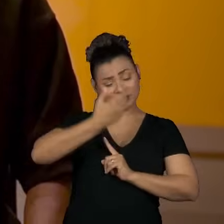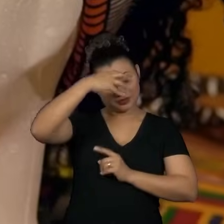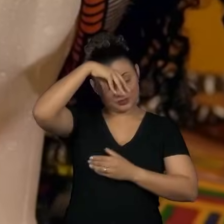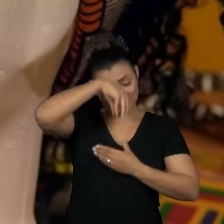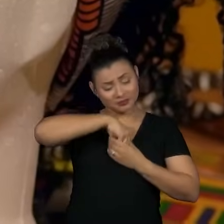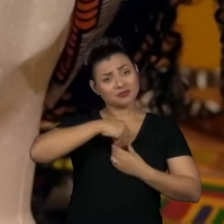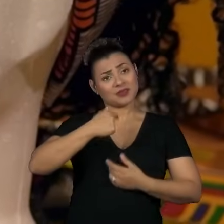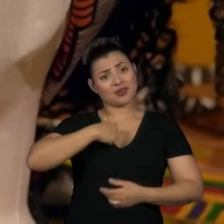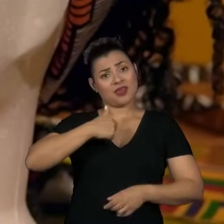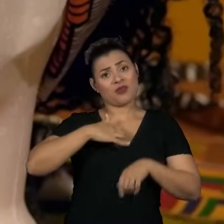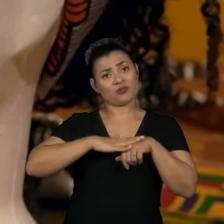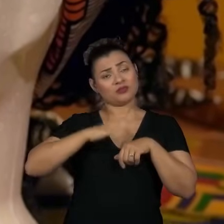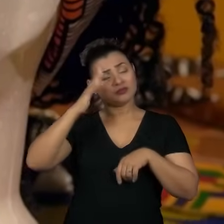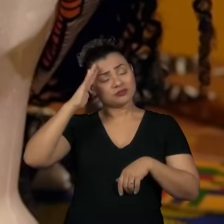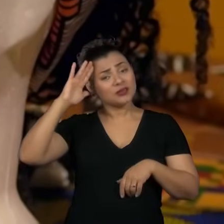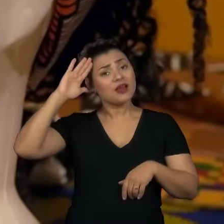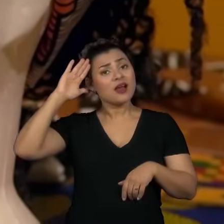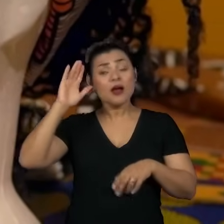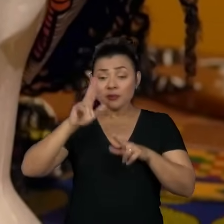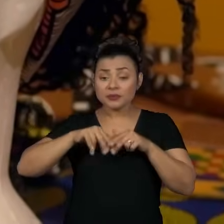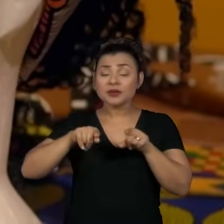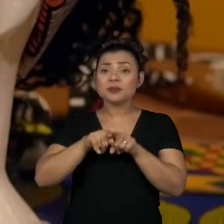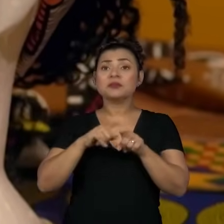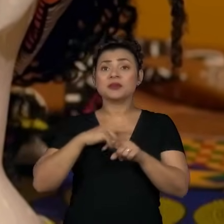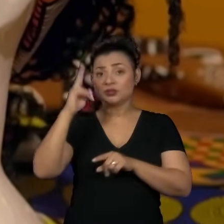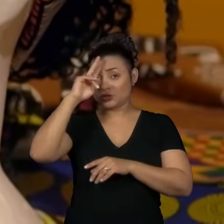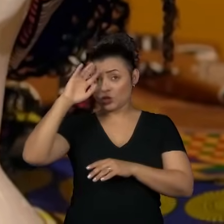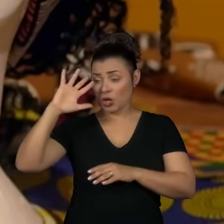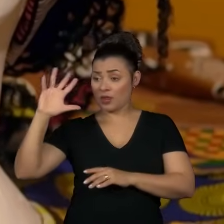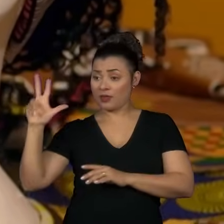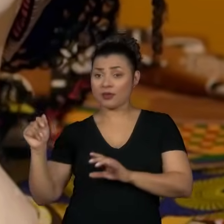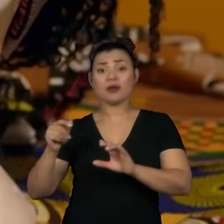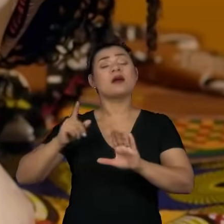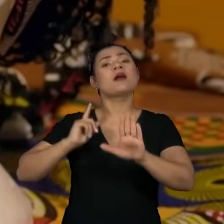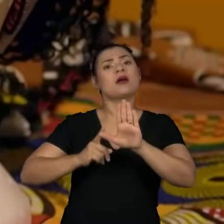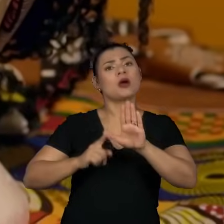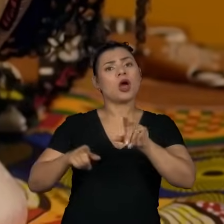sabe? Trago aqui, por exemplo, um pouco da história do meu país, Angola, e mostrar essa